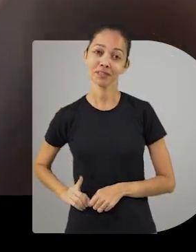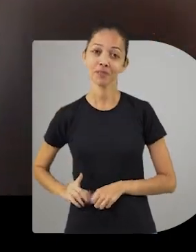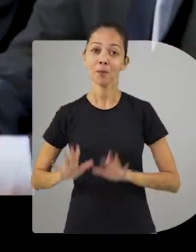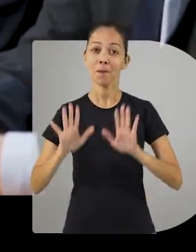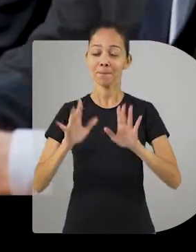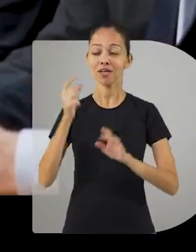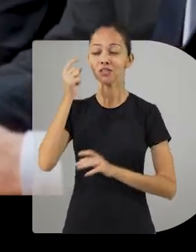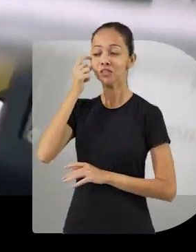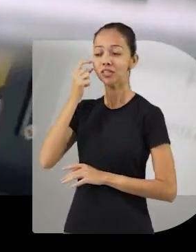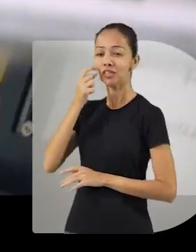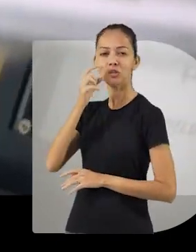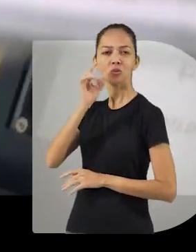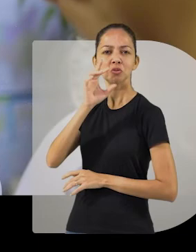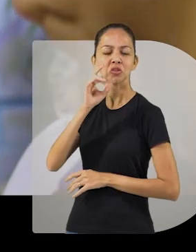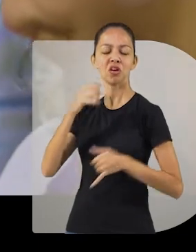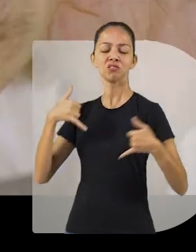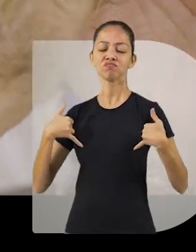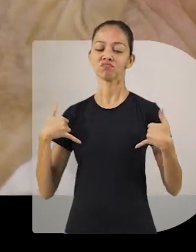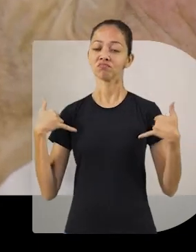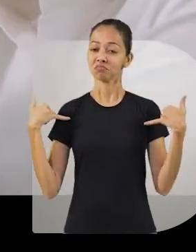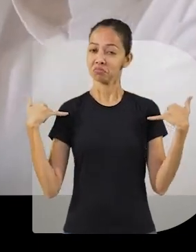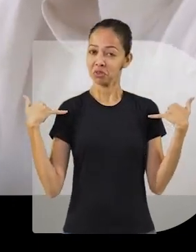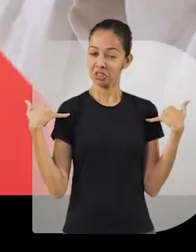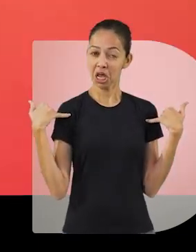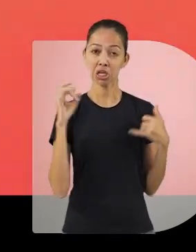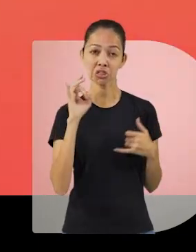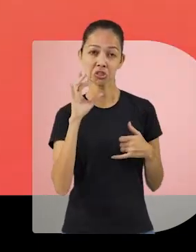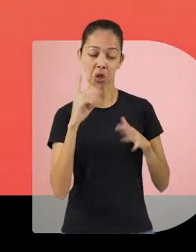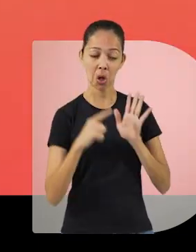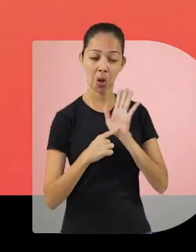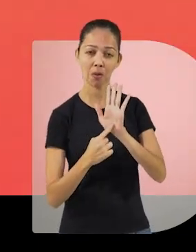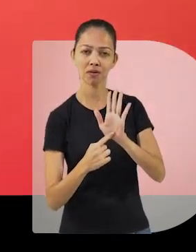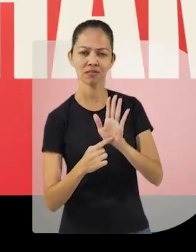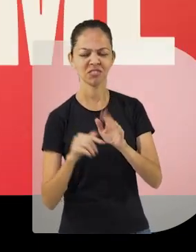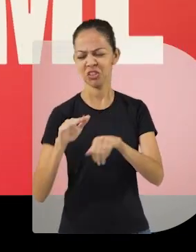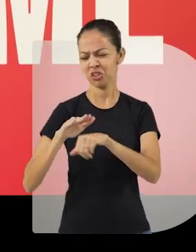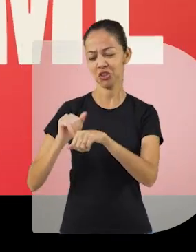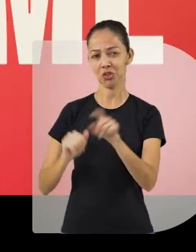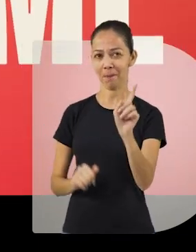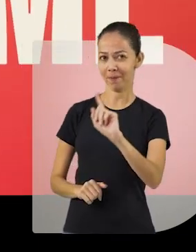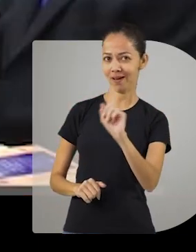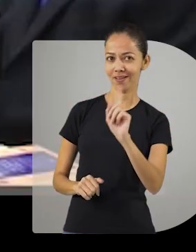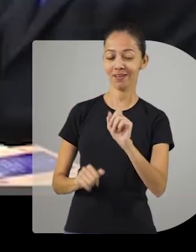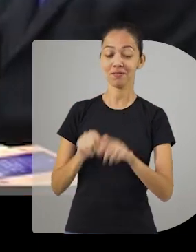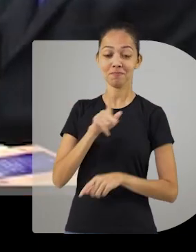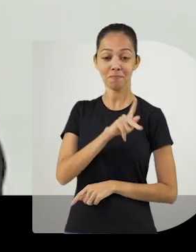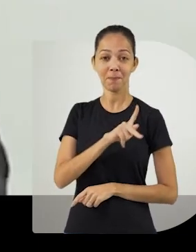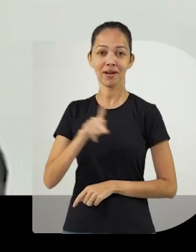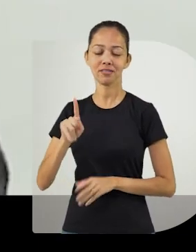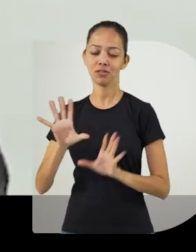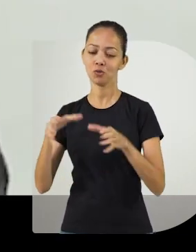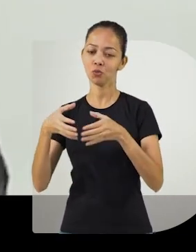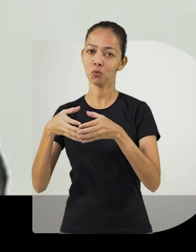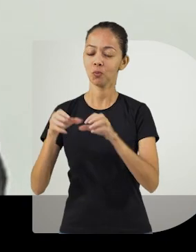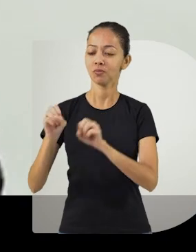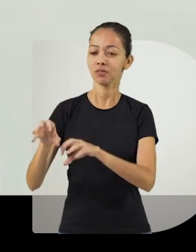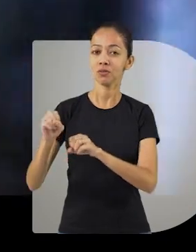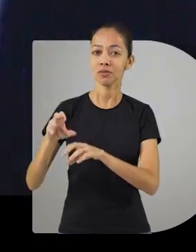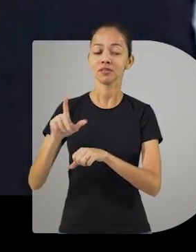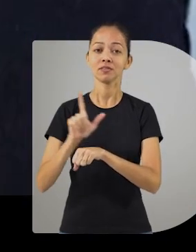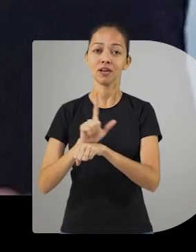deputado. Mas Danilo não tá lá só pra fazer figuração, não. Se for pra cumprir tabela, nem chame. É presidência da Comissão de